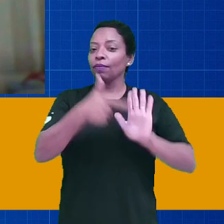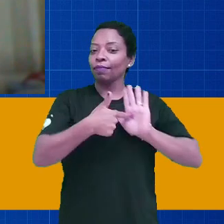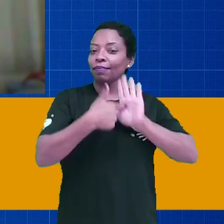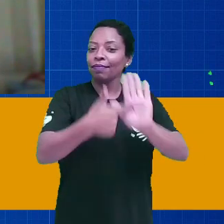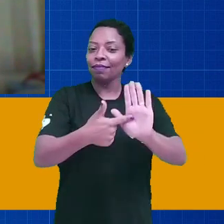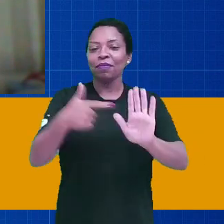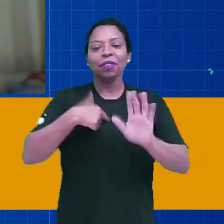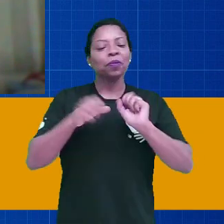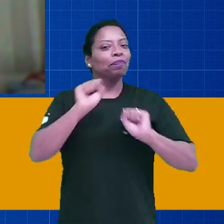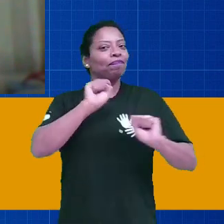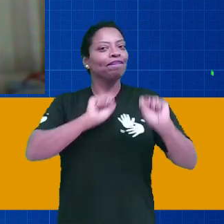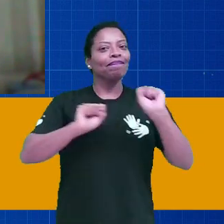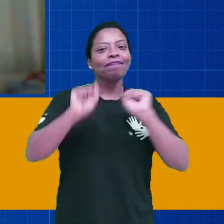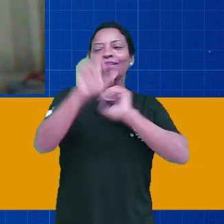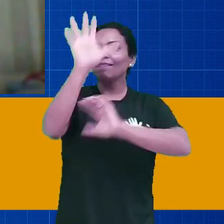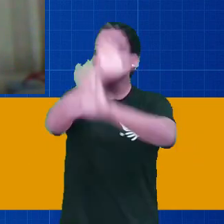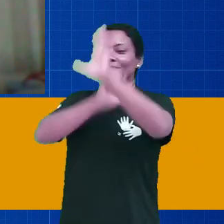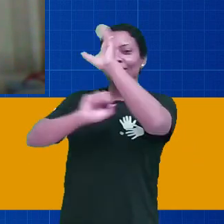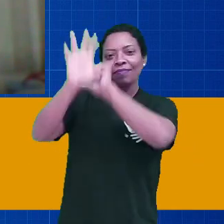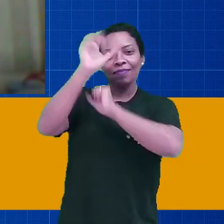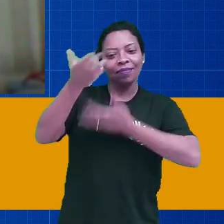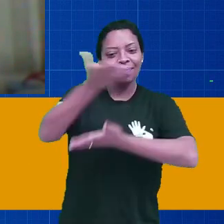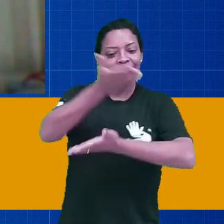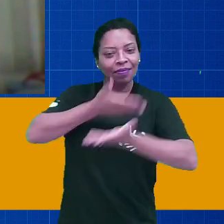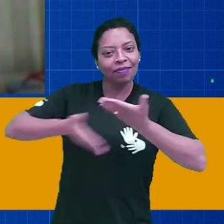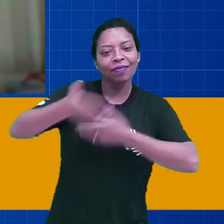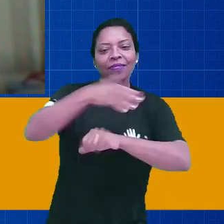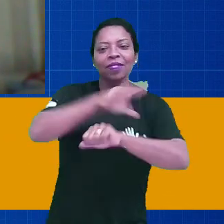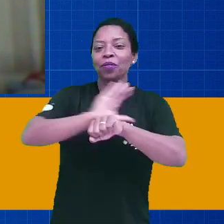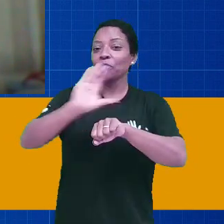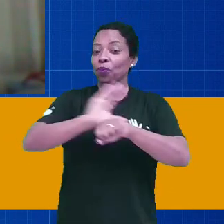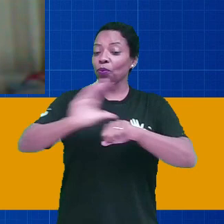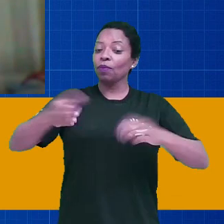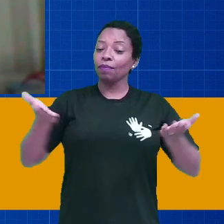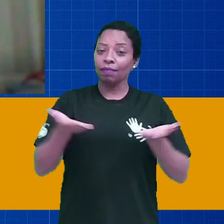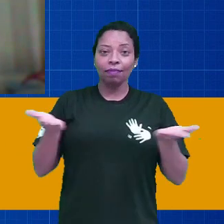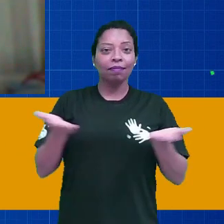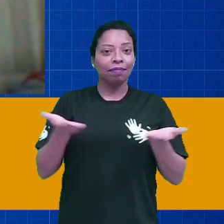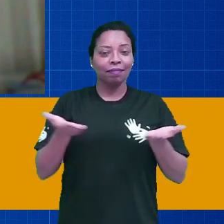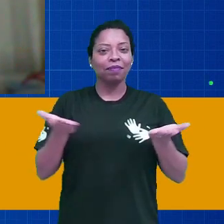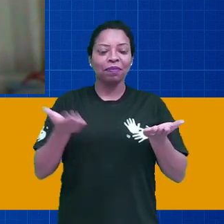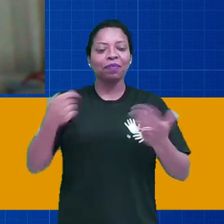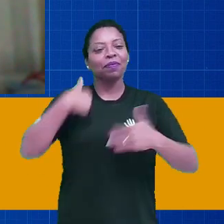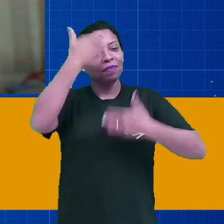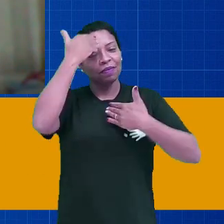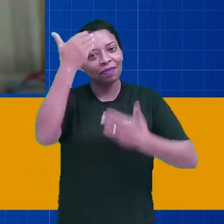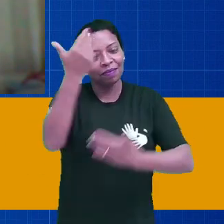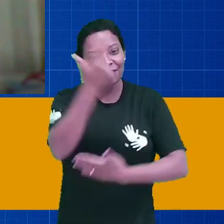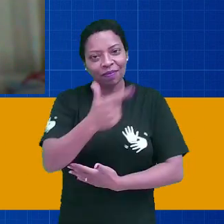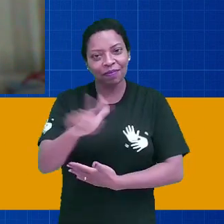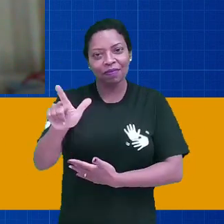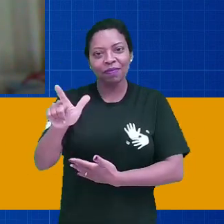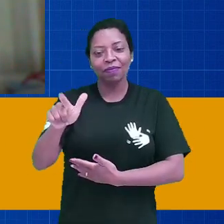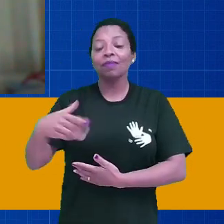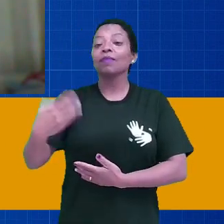todo o aprendizado para ser realizado nesse nosso curso no dia de hoje. E agradeço novamente também, então, a